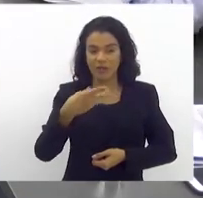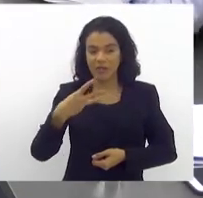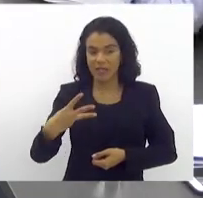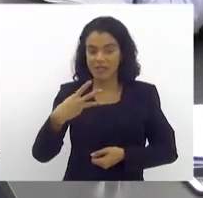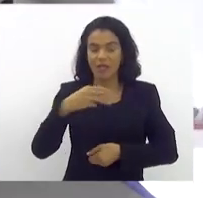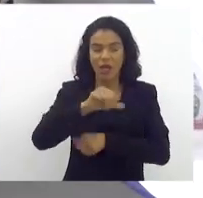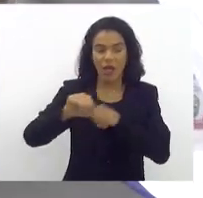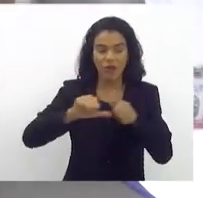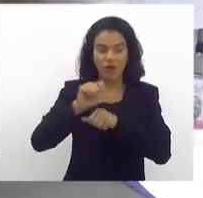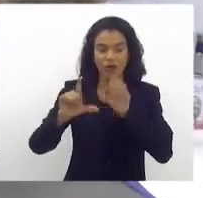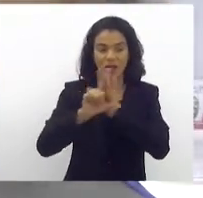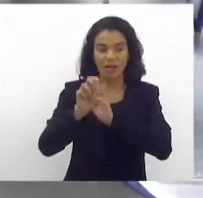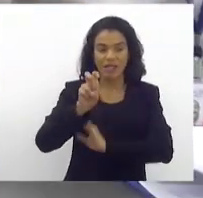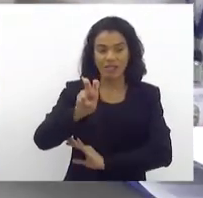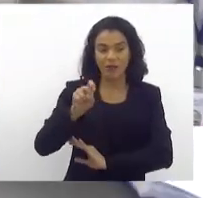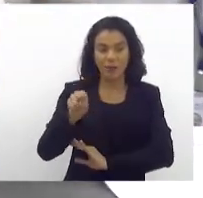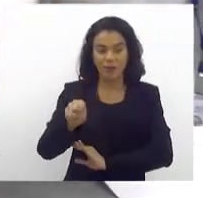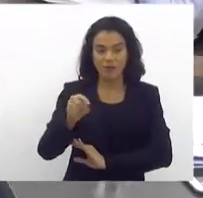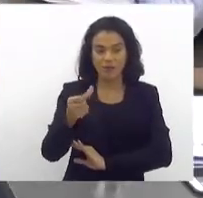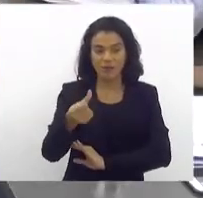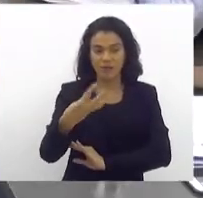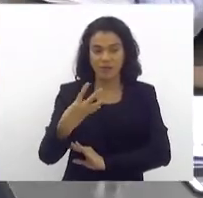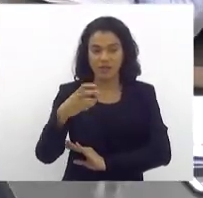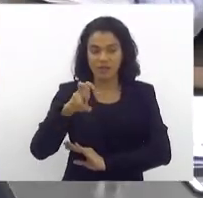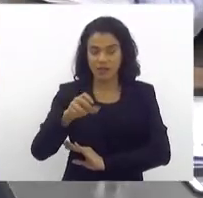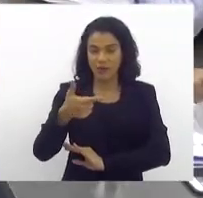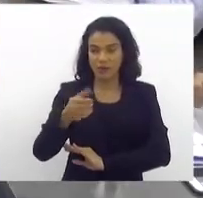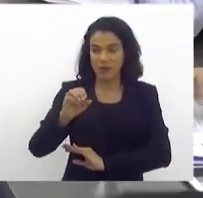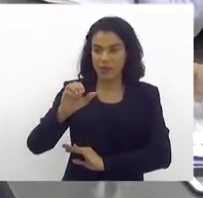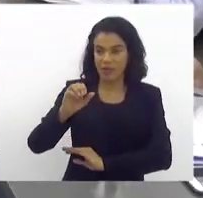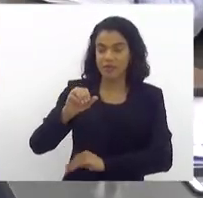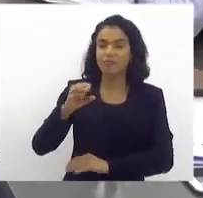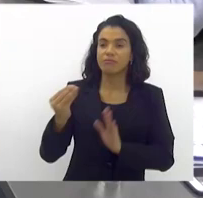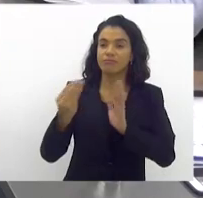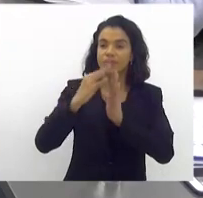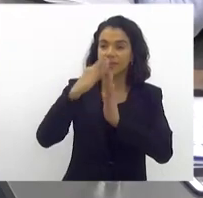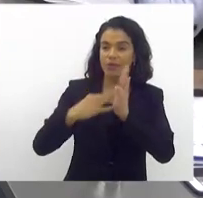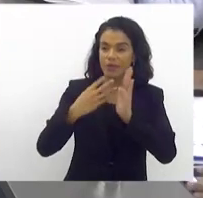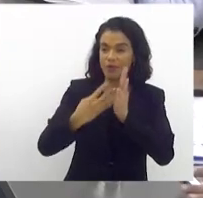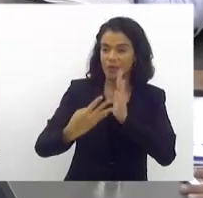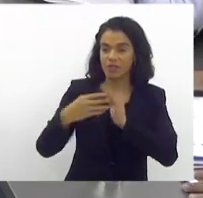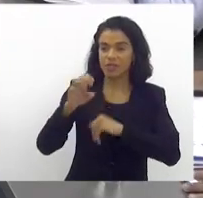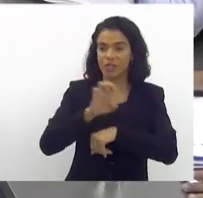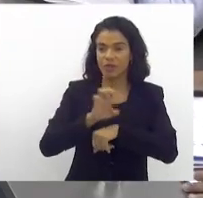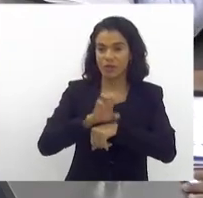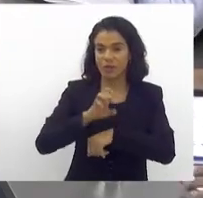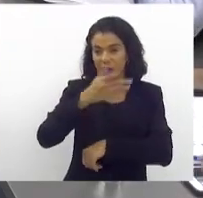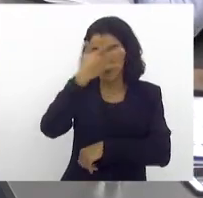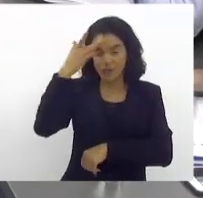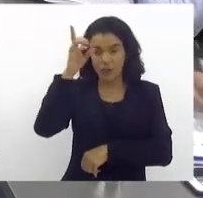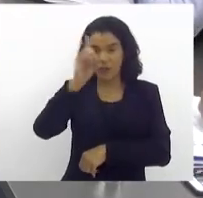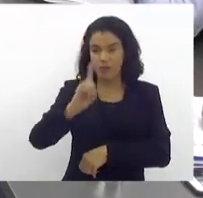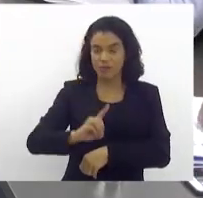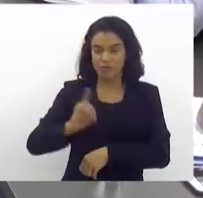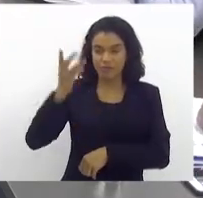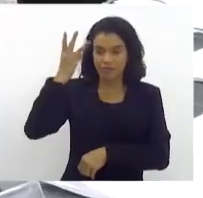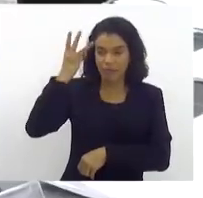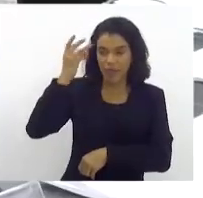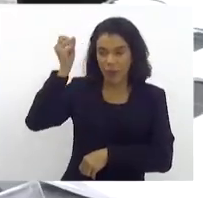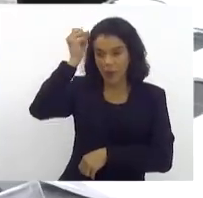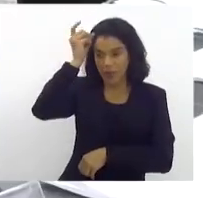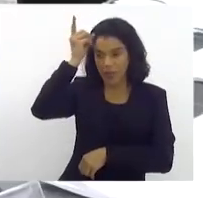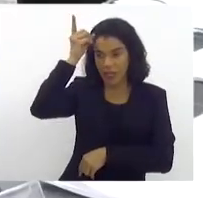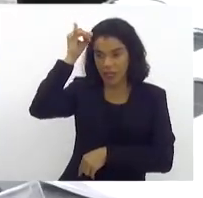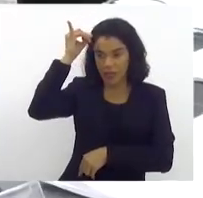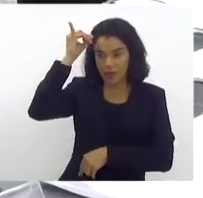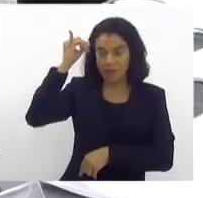Samuel Malafaia, que altera a Lei 5.645 de 2010 e inclui no calendário oficial do Estado do Rio de Janeiro o Dia Estadual da Pessoa com Deficiência Mental ou Intelectual.